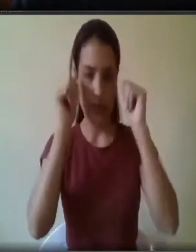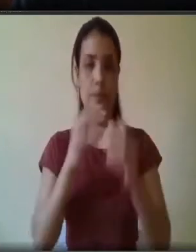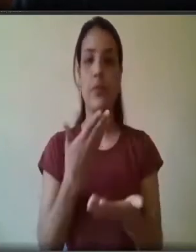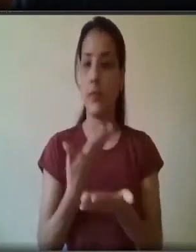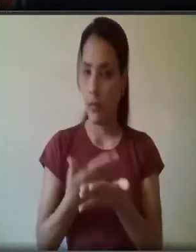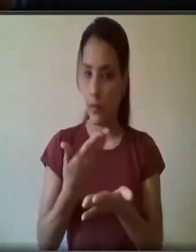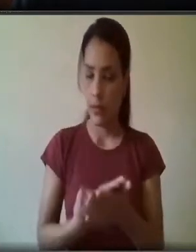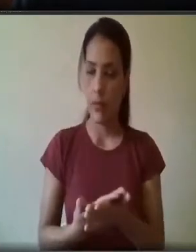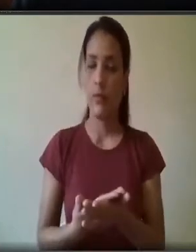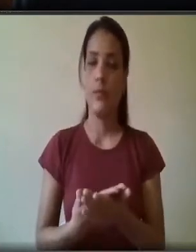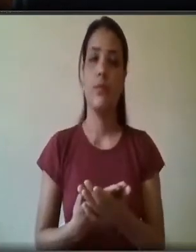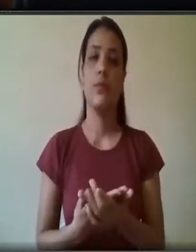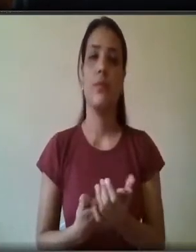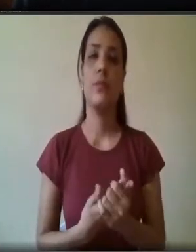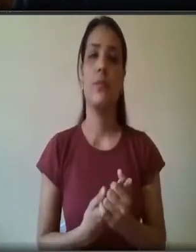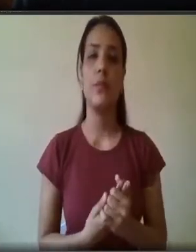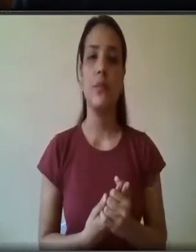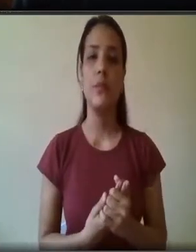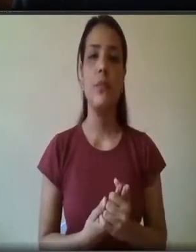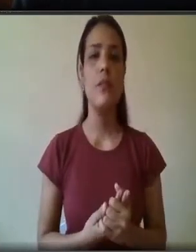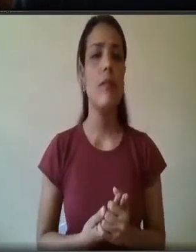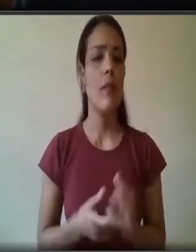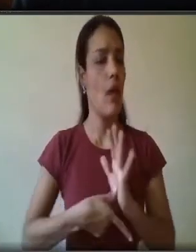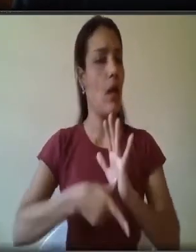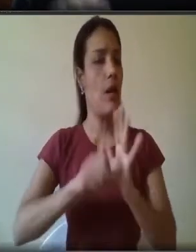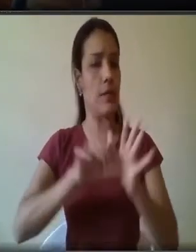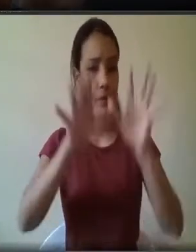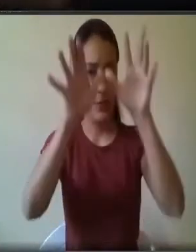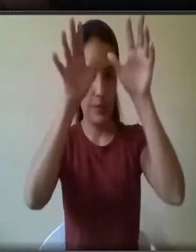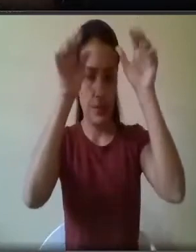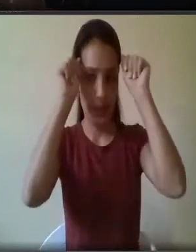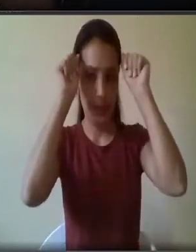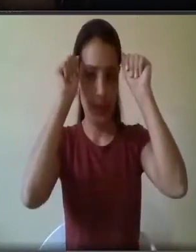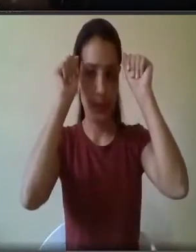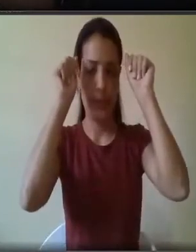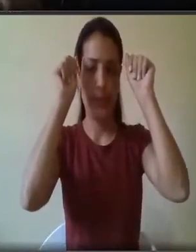aqui, o Acre, na verdade, ele fazia